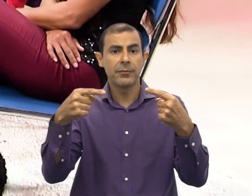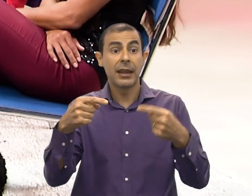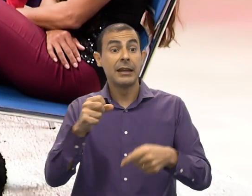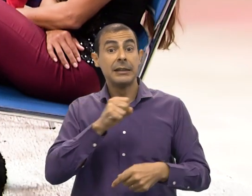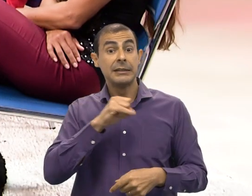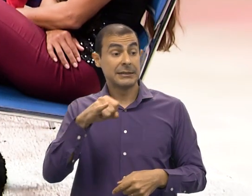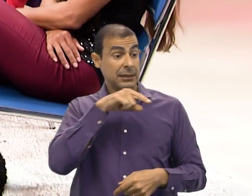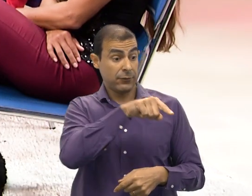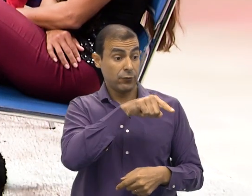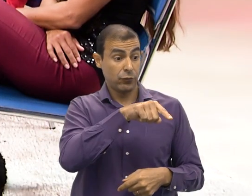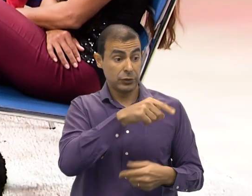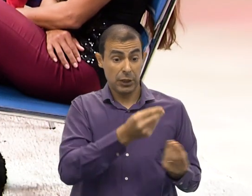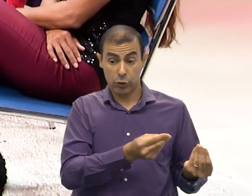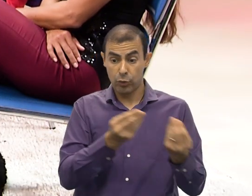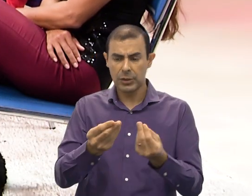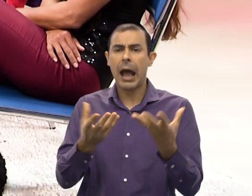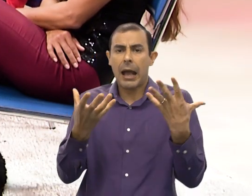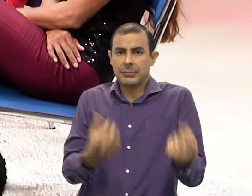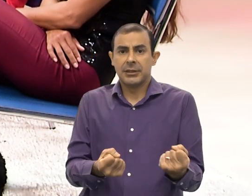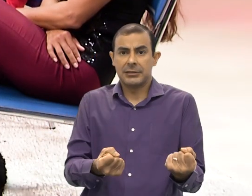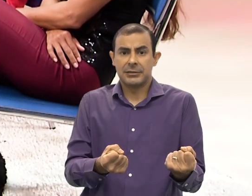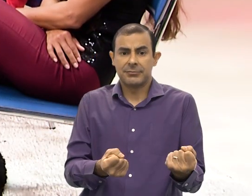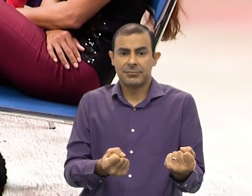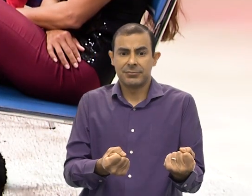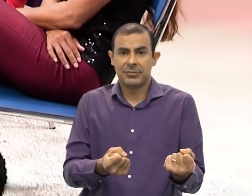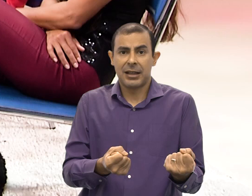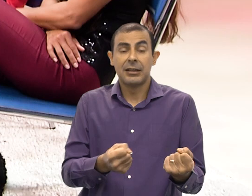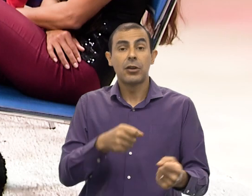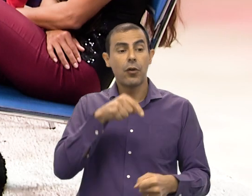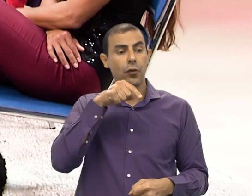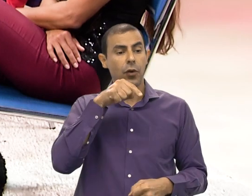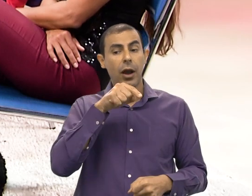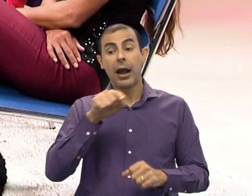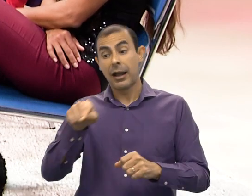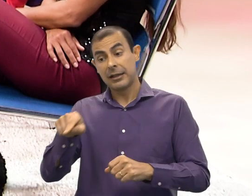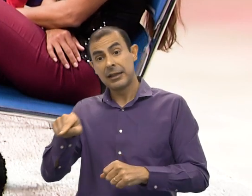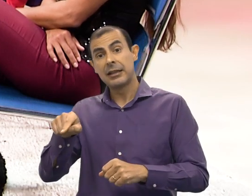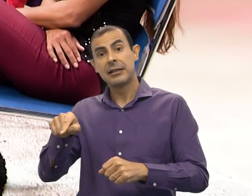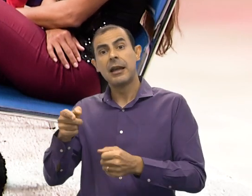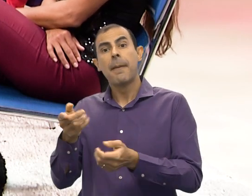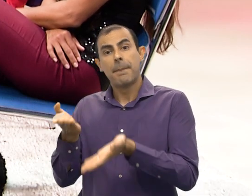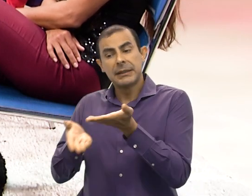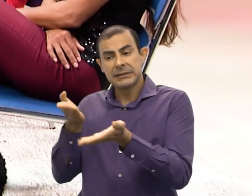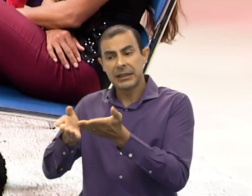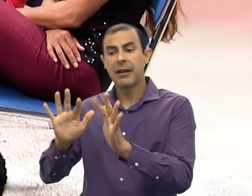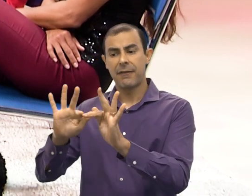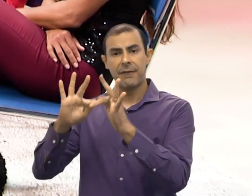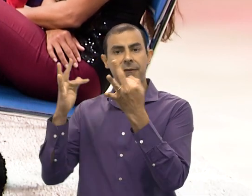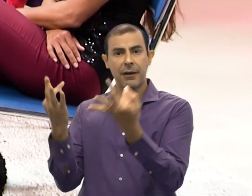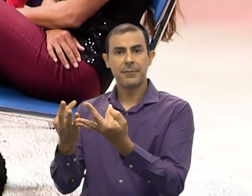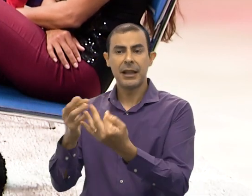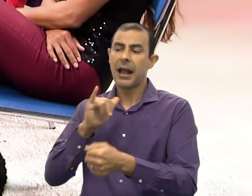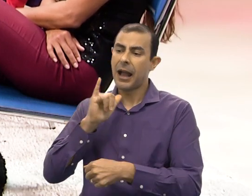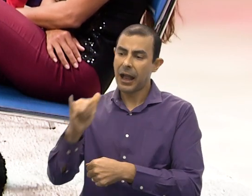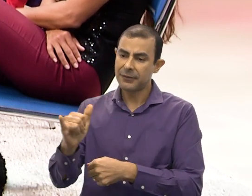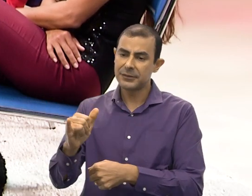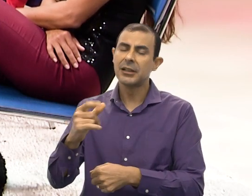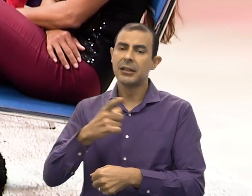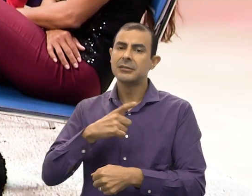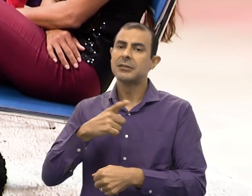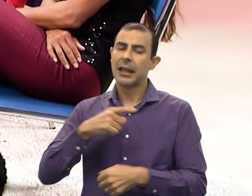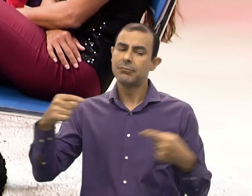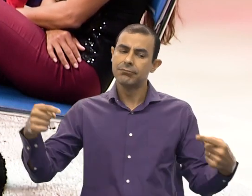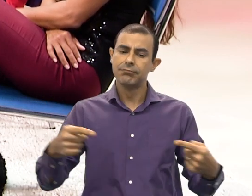compatibilidade. Quando ele decide que sim, esse possível doador, a família, o paciente é informado que houve